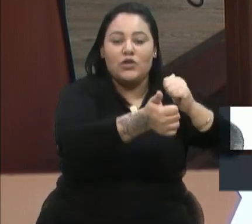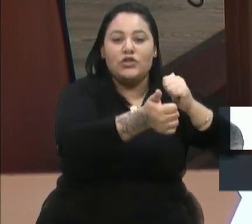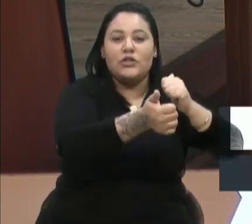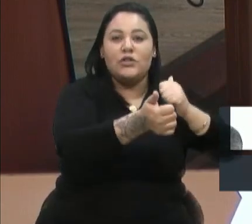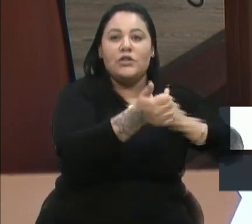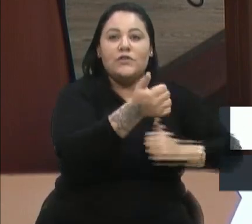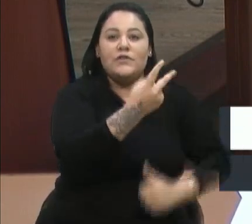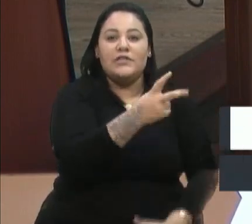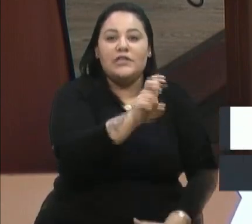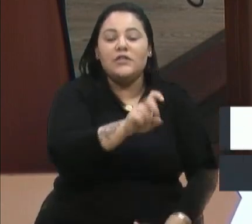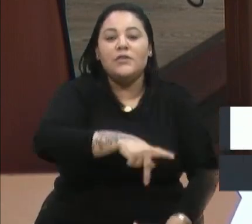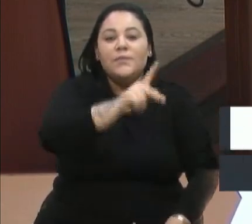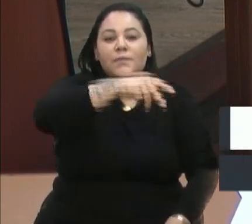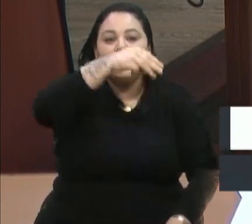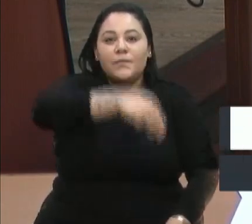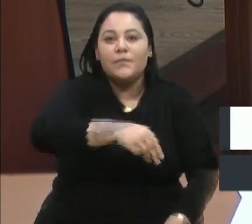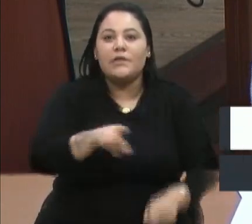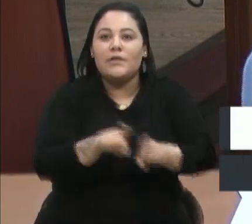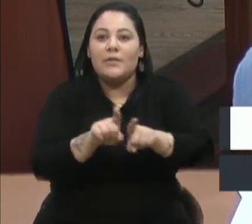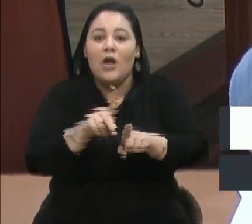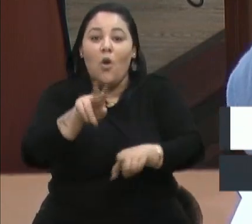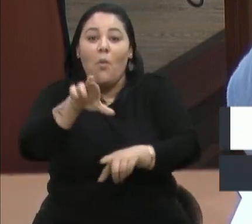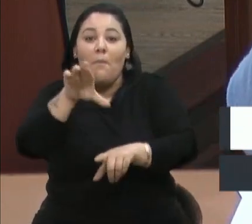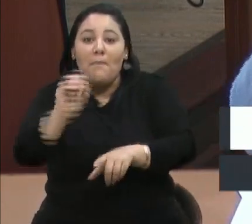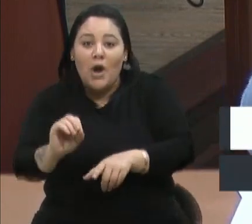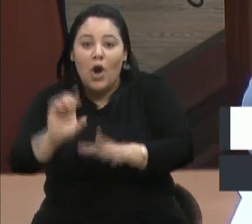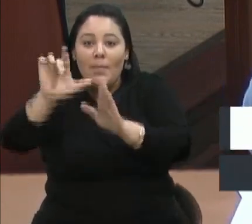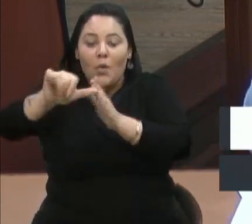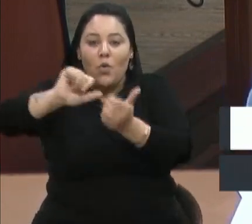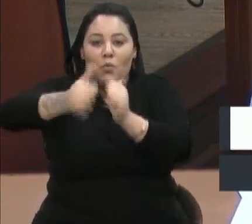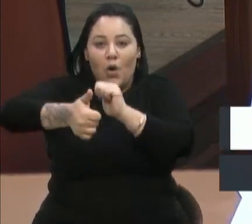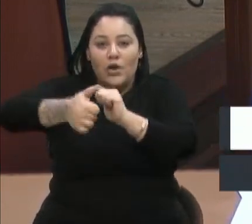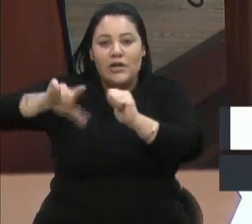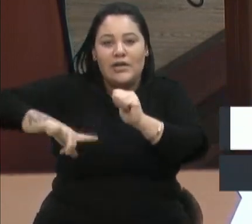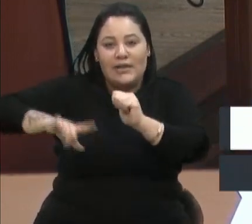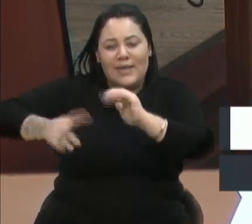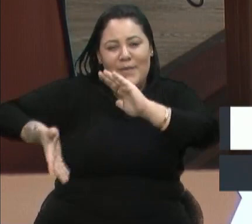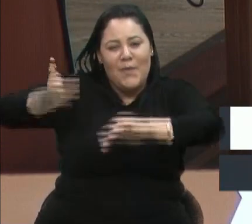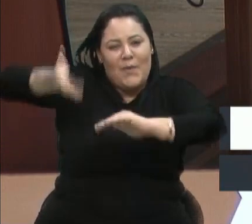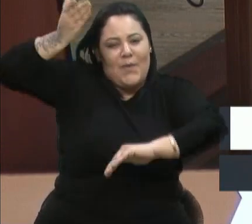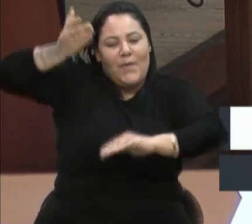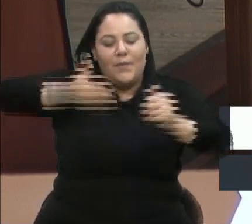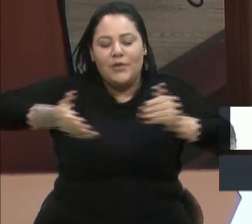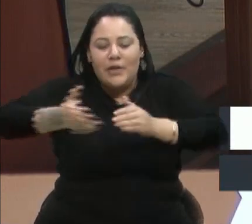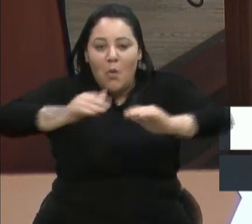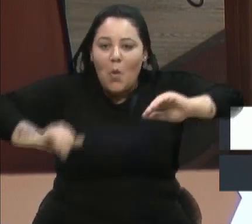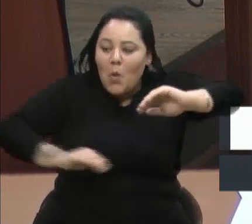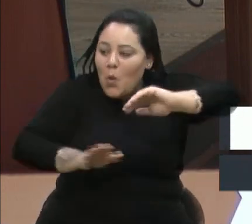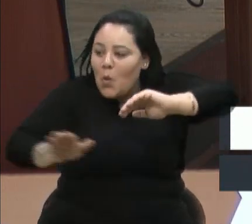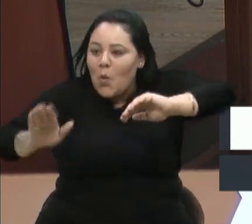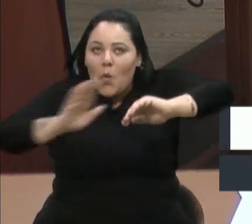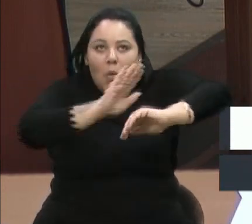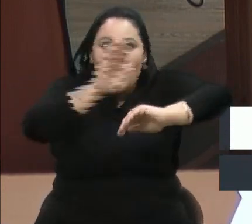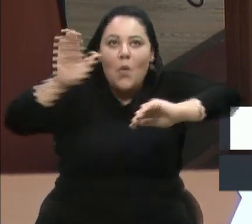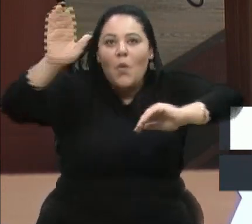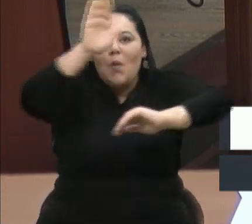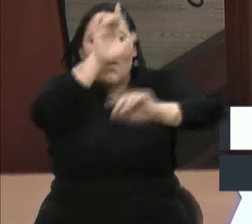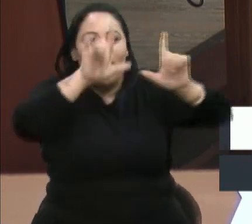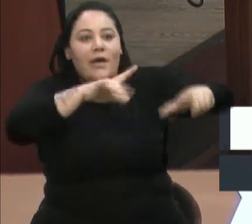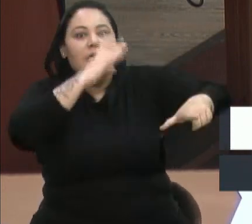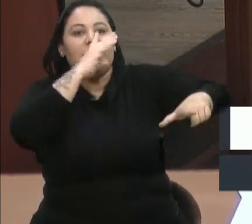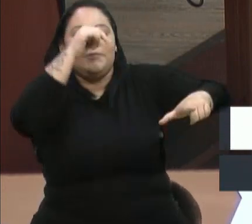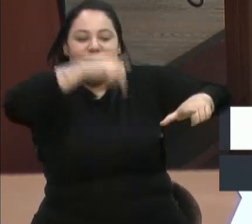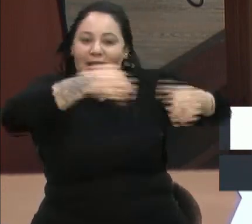Pro Esporte de 30 quilômetros, com uma altimetria mais elevada por trilhas e montanhas, lugares incríveis aqui no